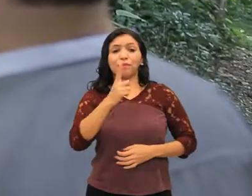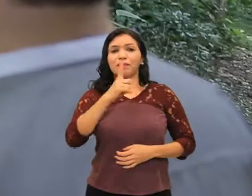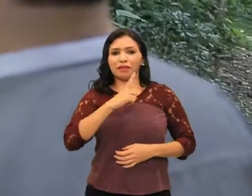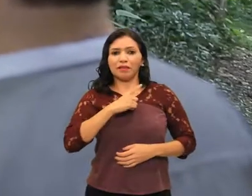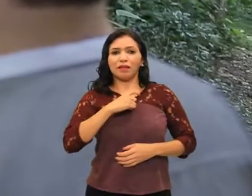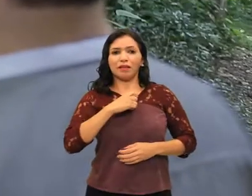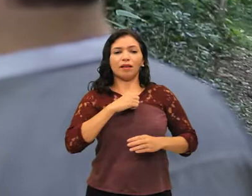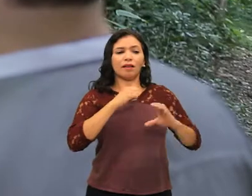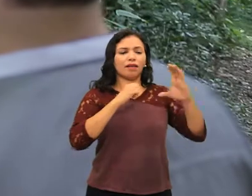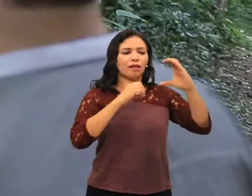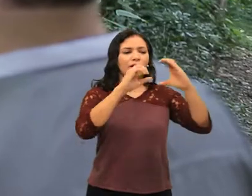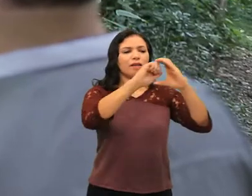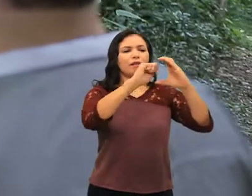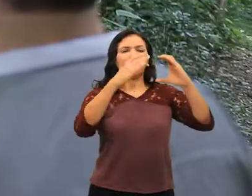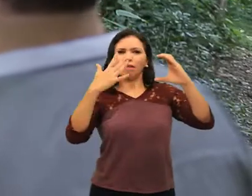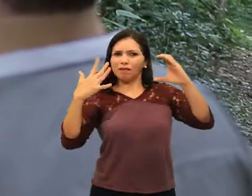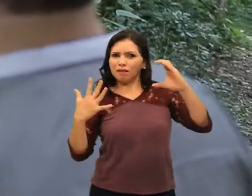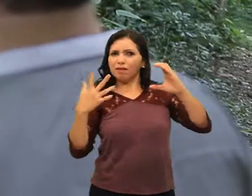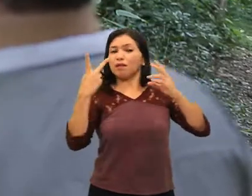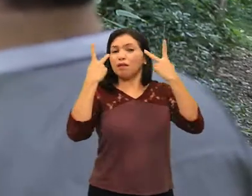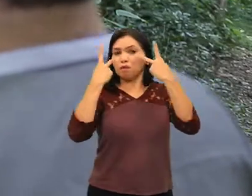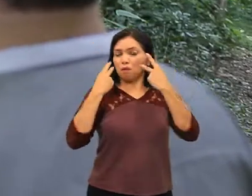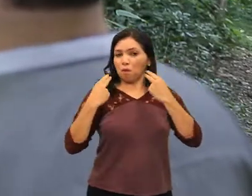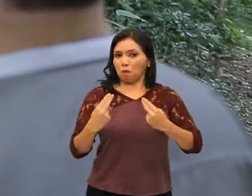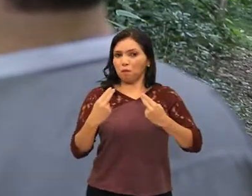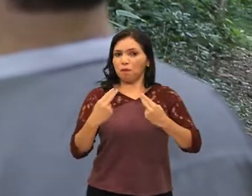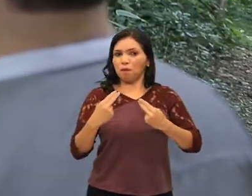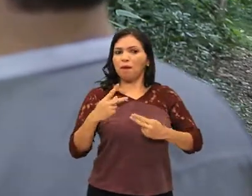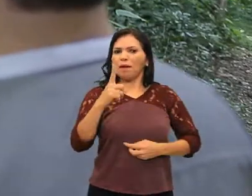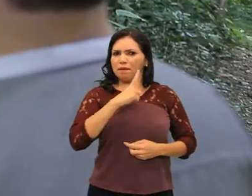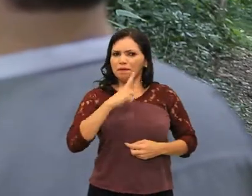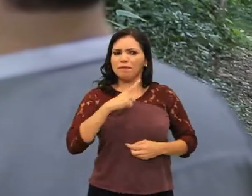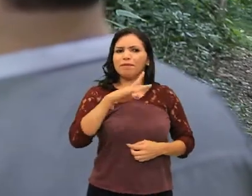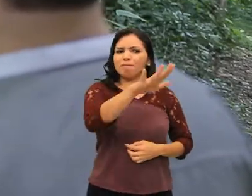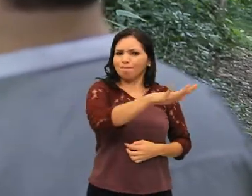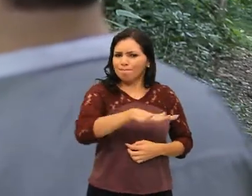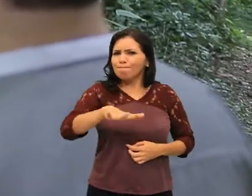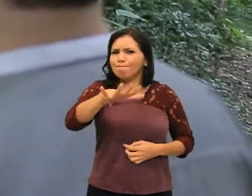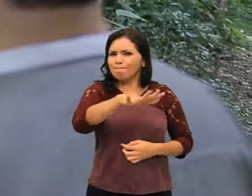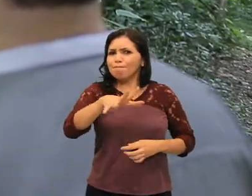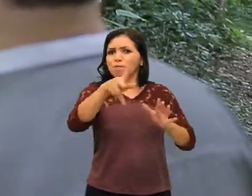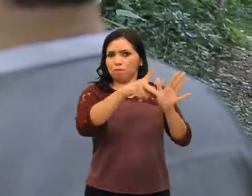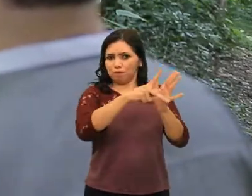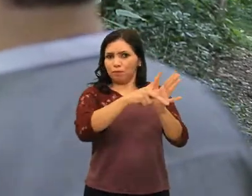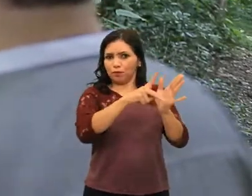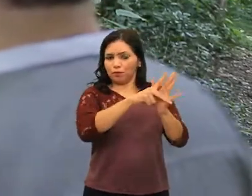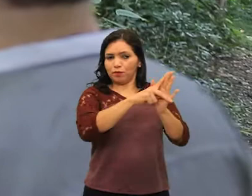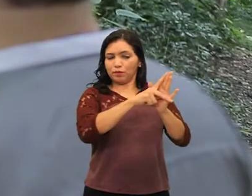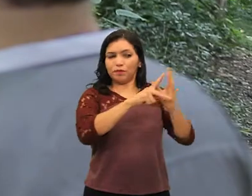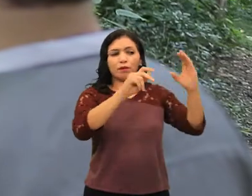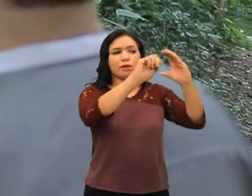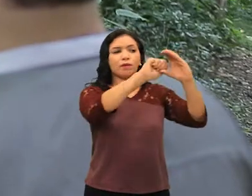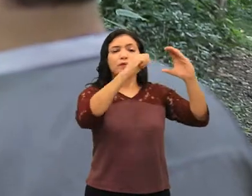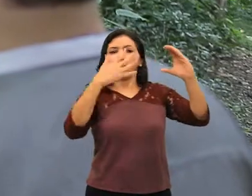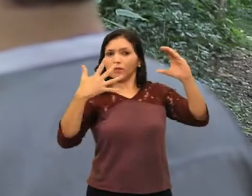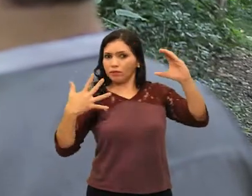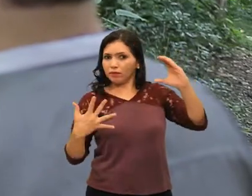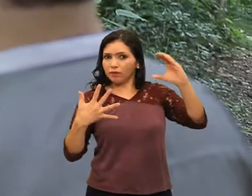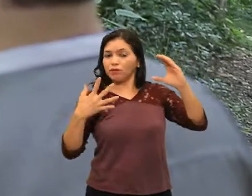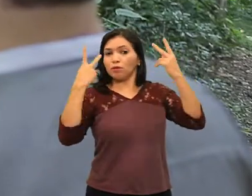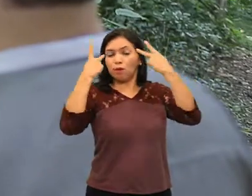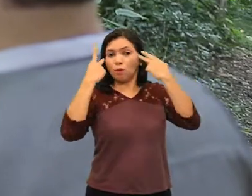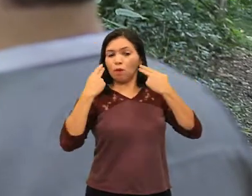ocorre numa determinada porção de um território. Essas características comuns